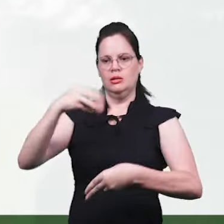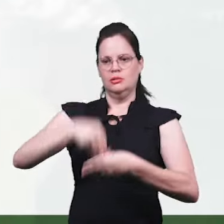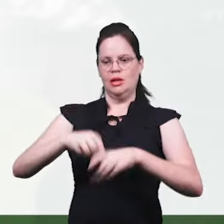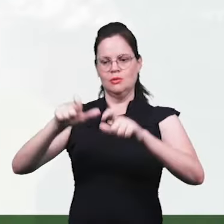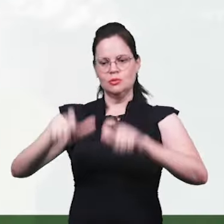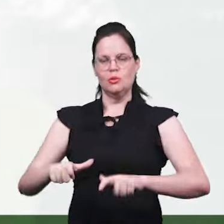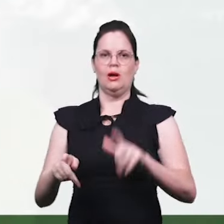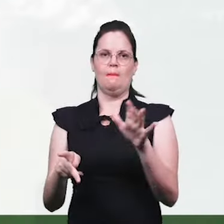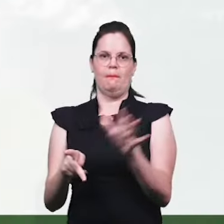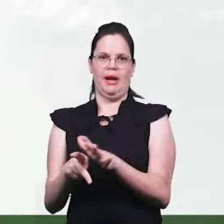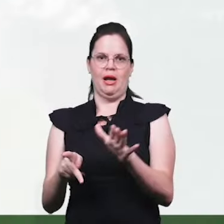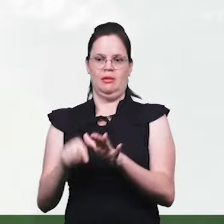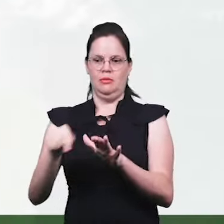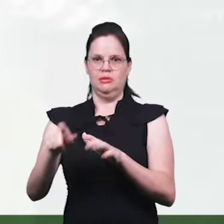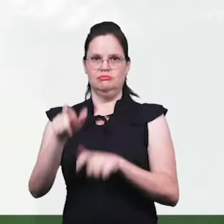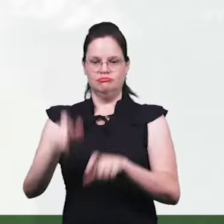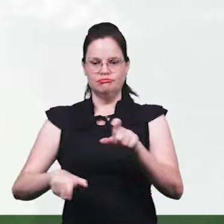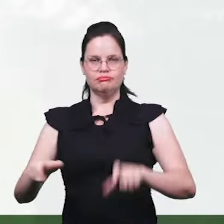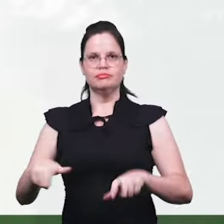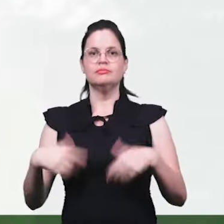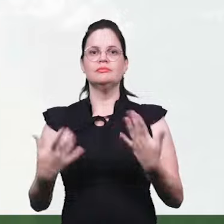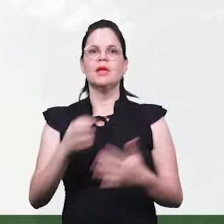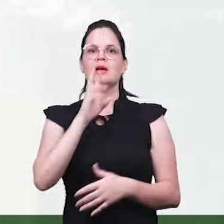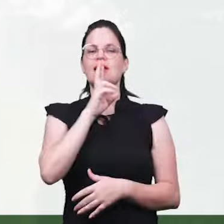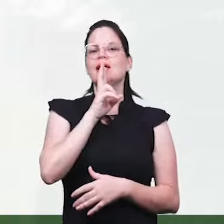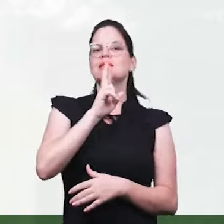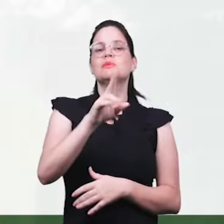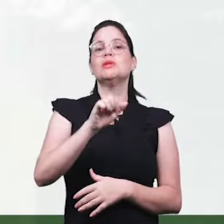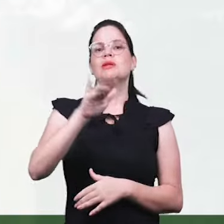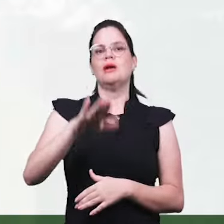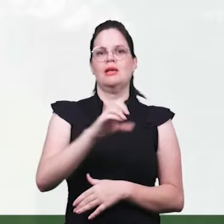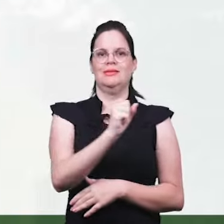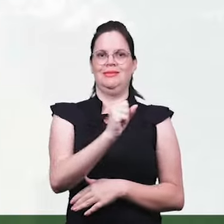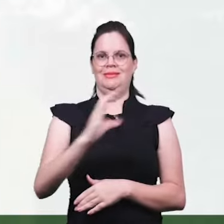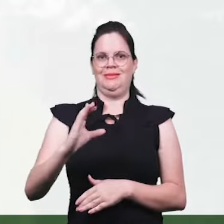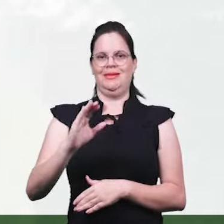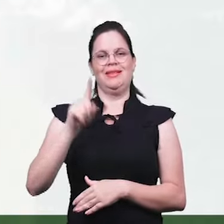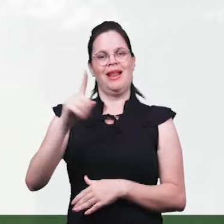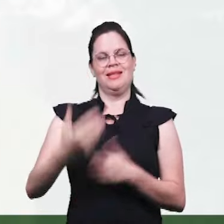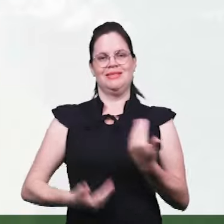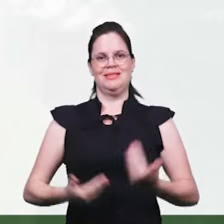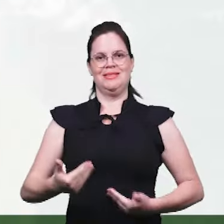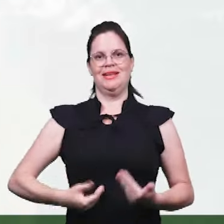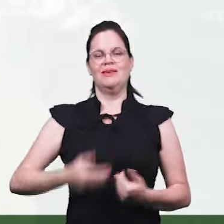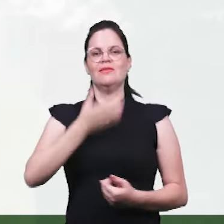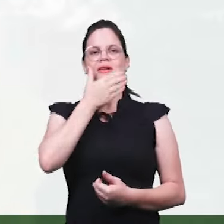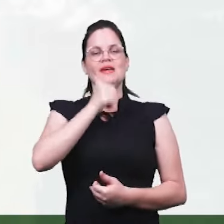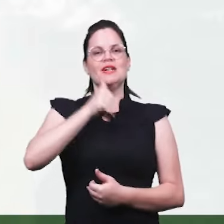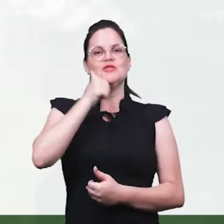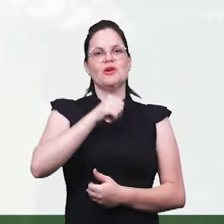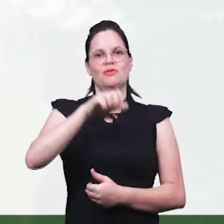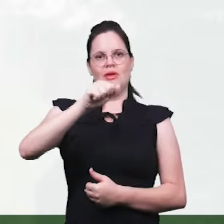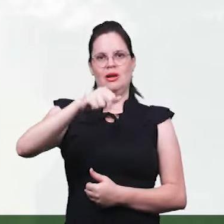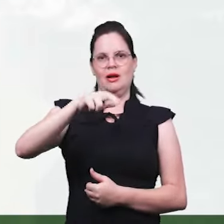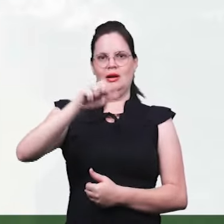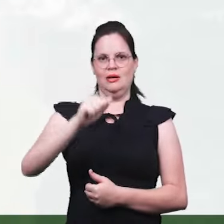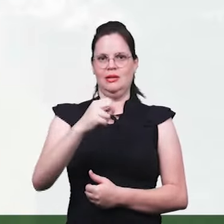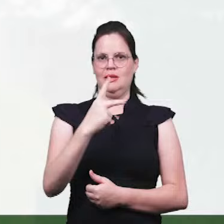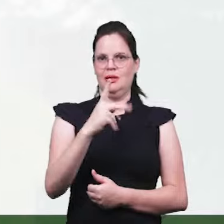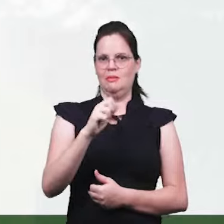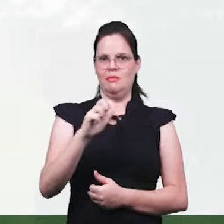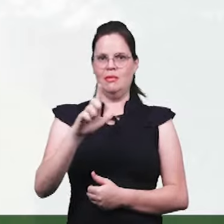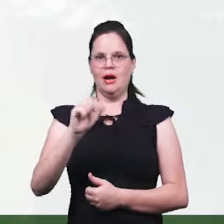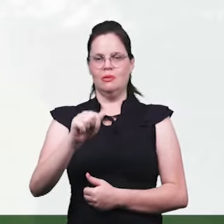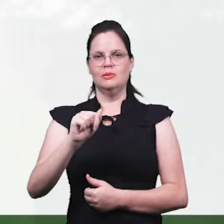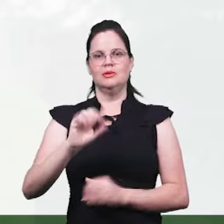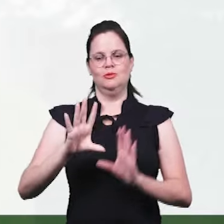de Pérgamo? Essa resposta virá de lá de Santa Catarina, e quem vai nos responder é Ana Paula. Ana Paula Mendes é do